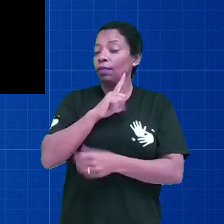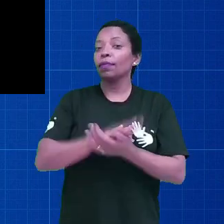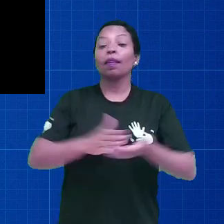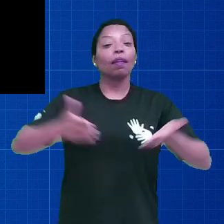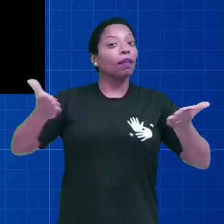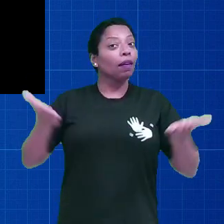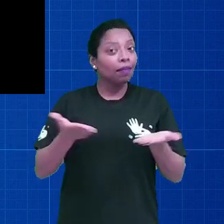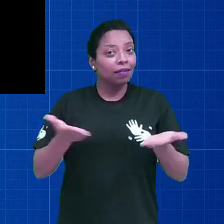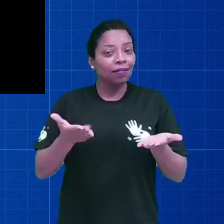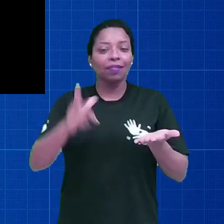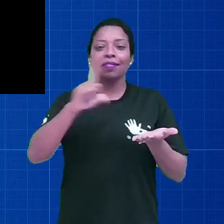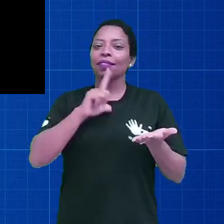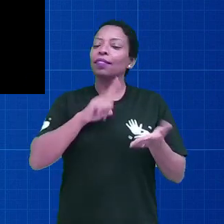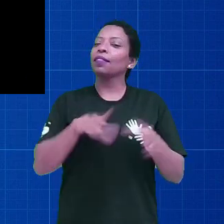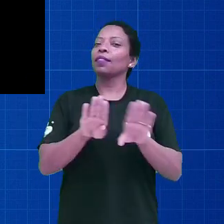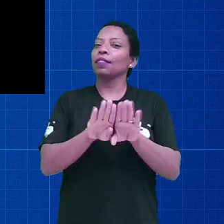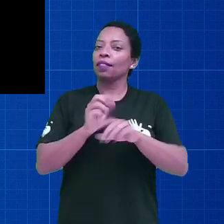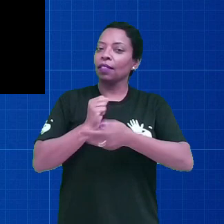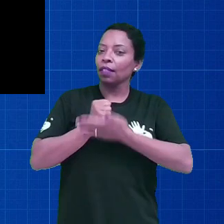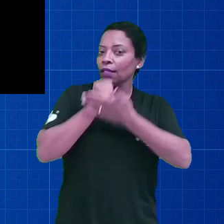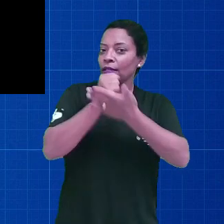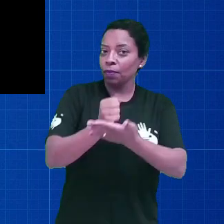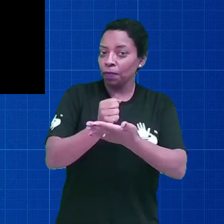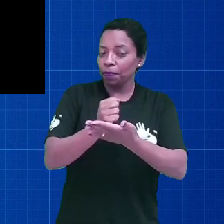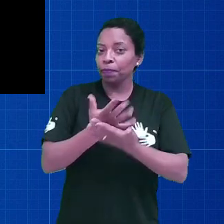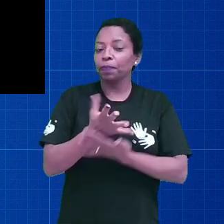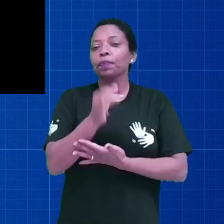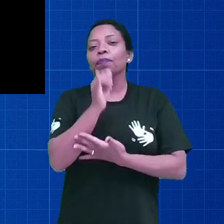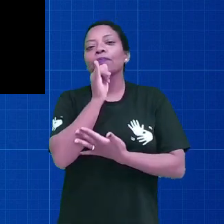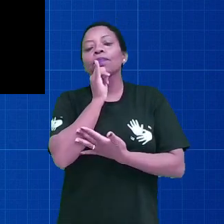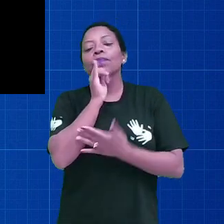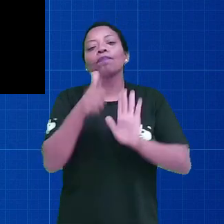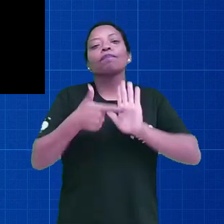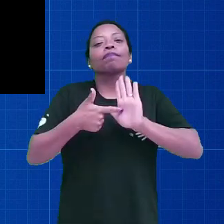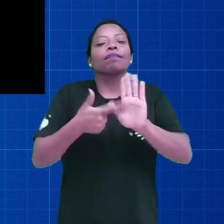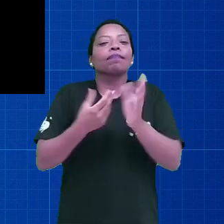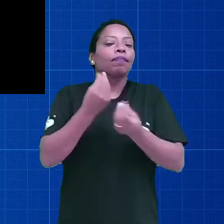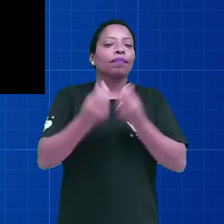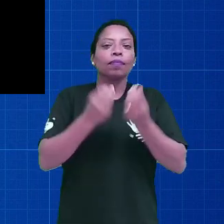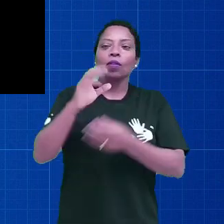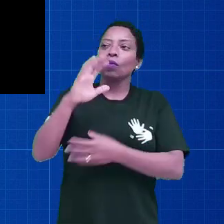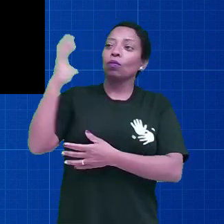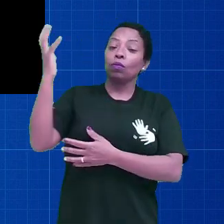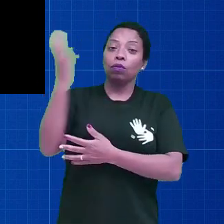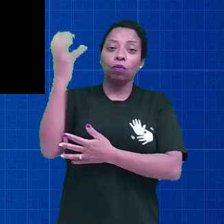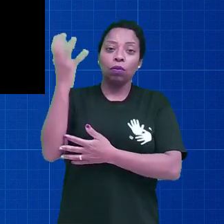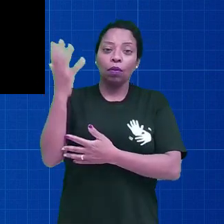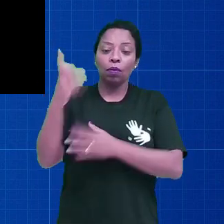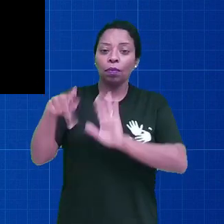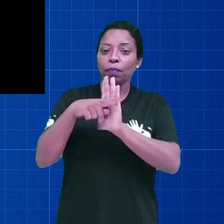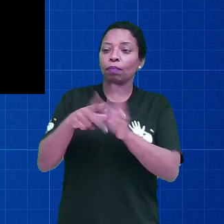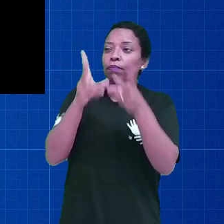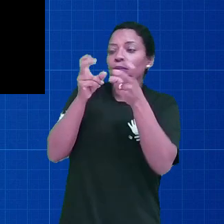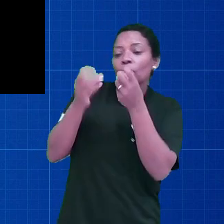temos aqui um apoio muito grande que diz respeito às estações automáticas. As